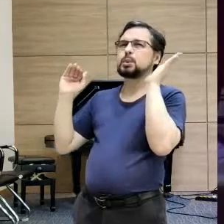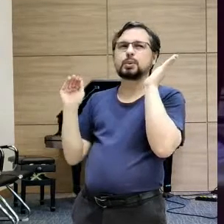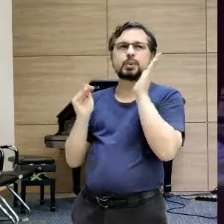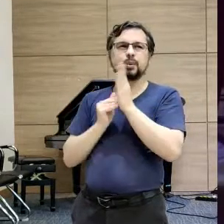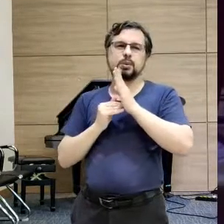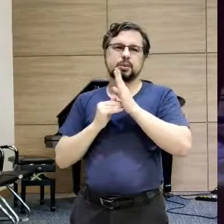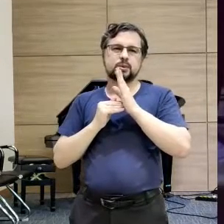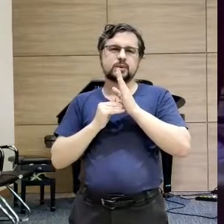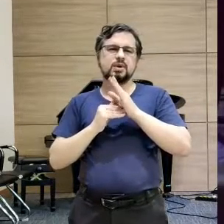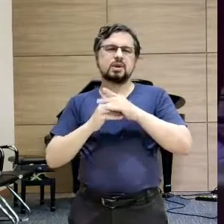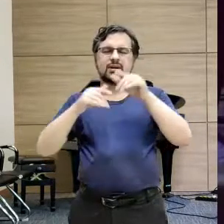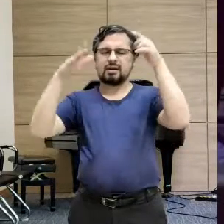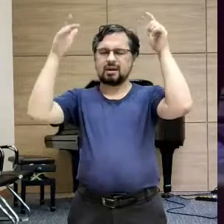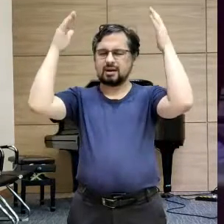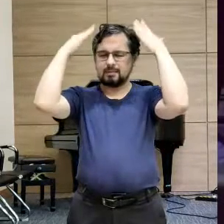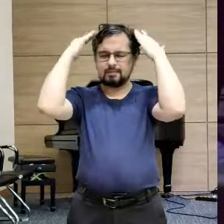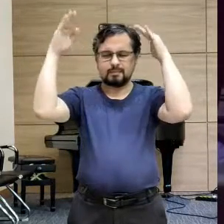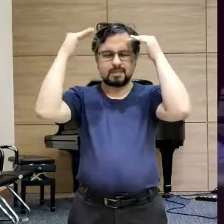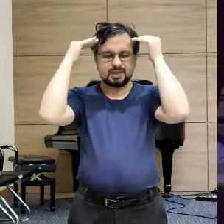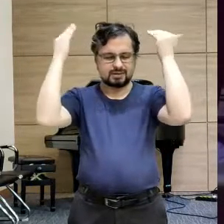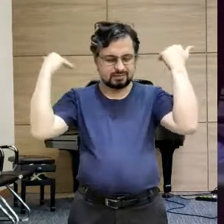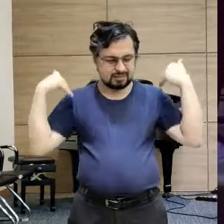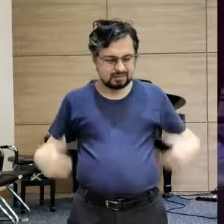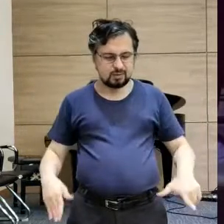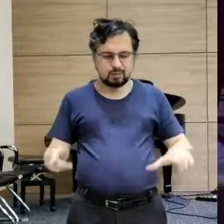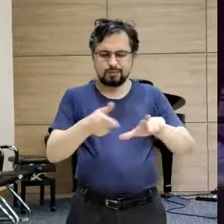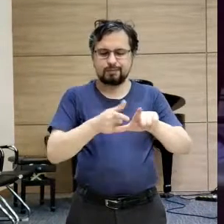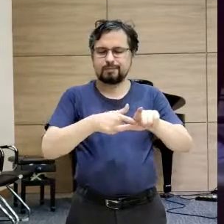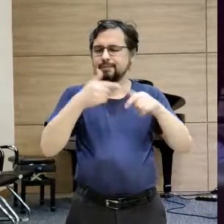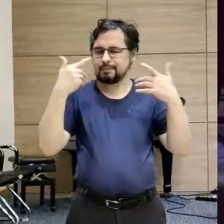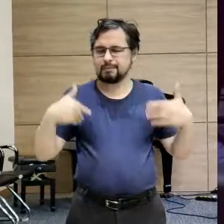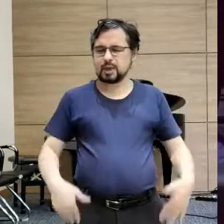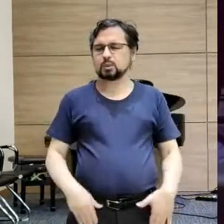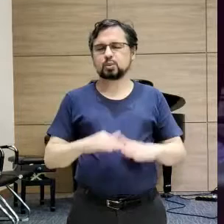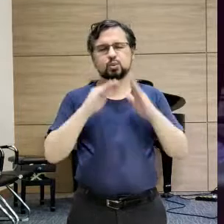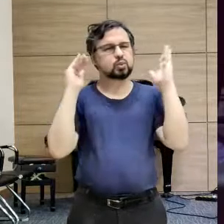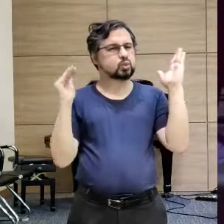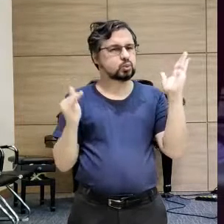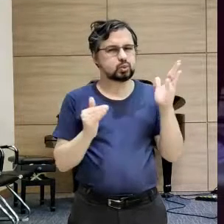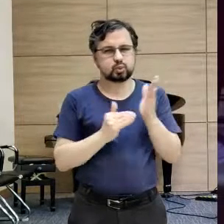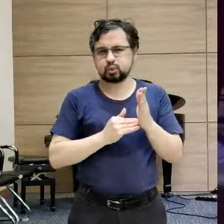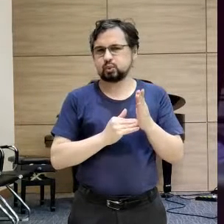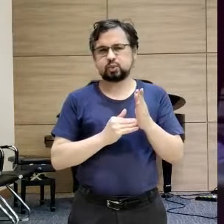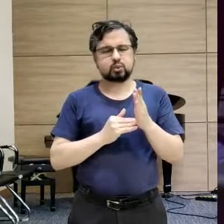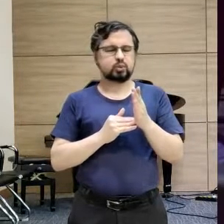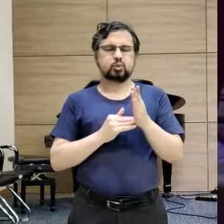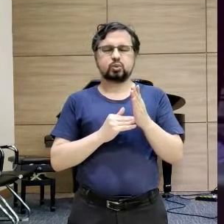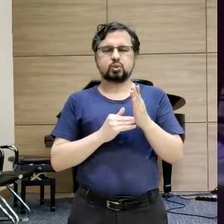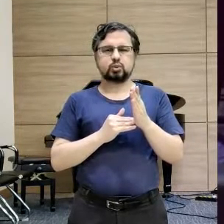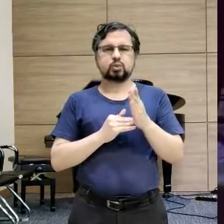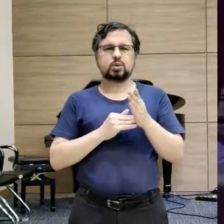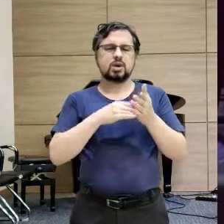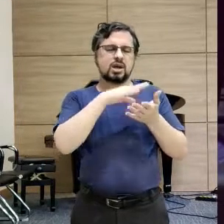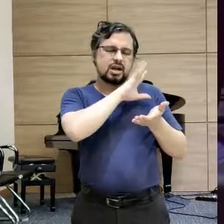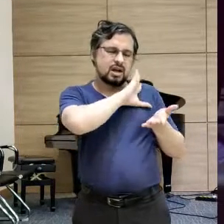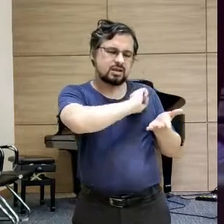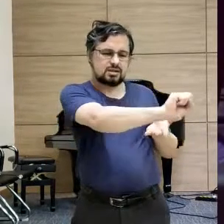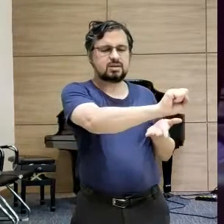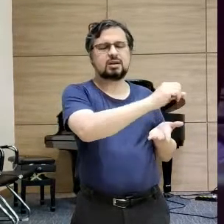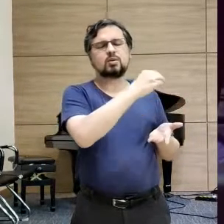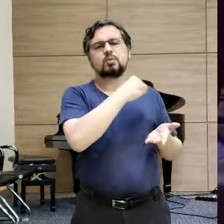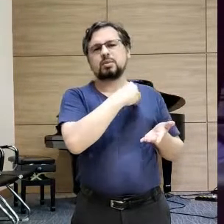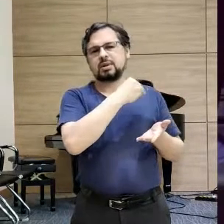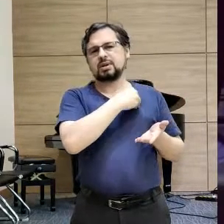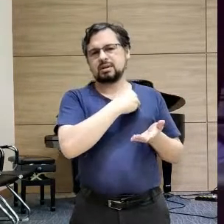as plantas dos meus pés, lava-me, tira a minha iniquidade. A iniquidade é a